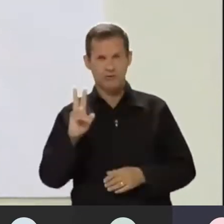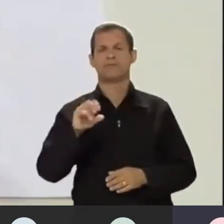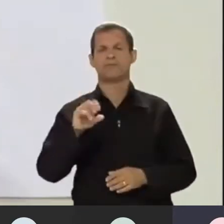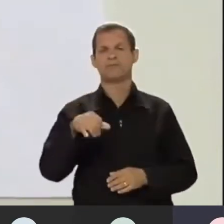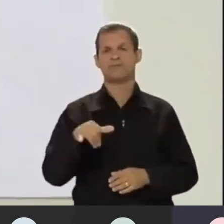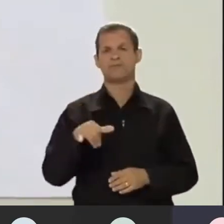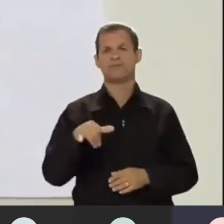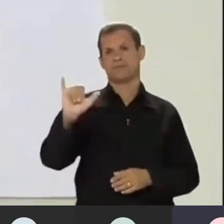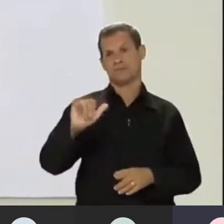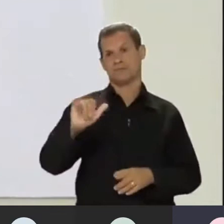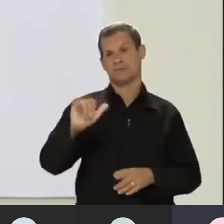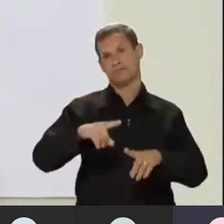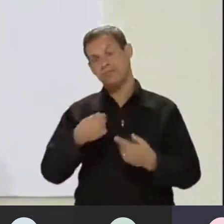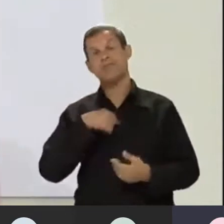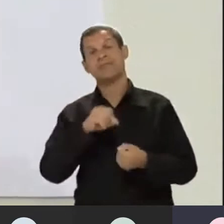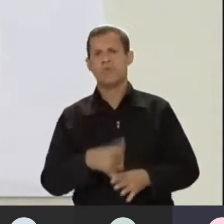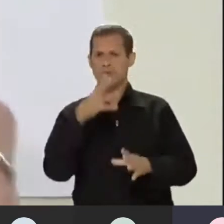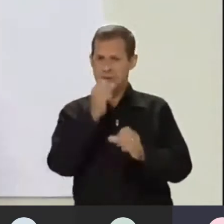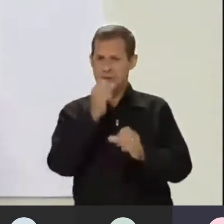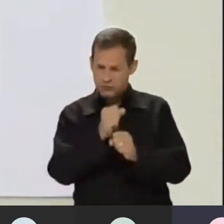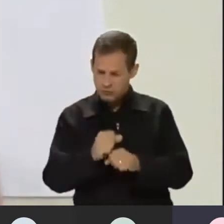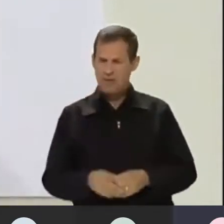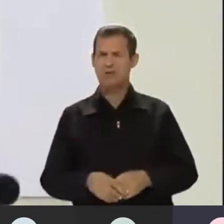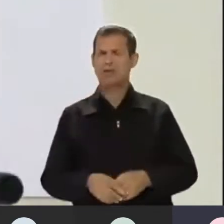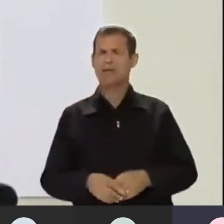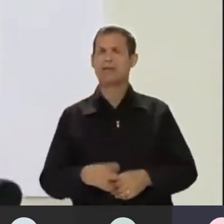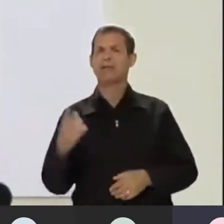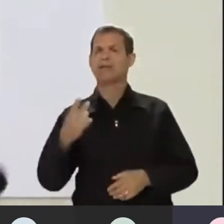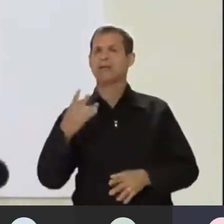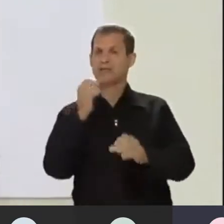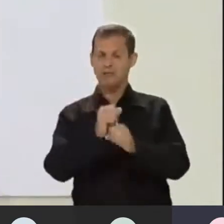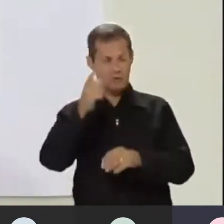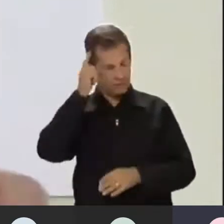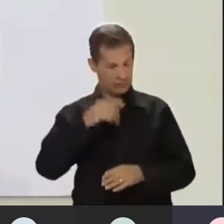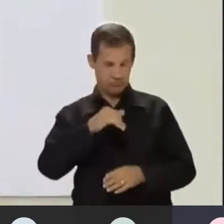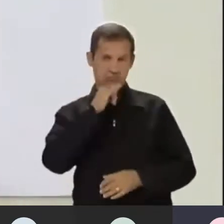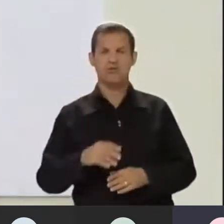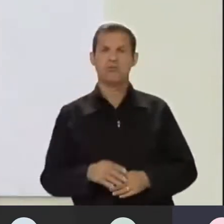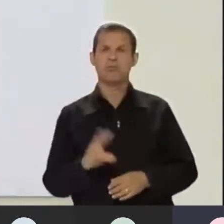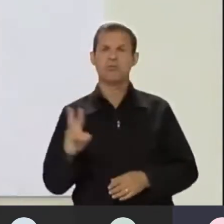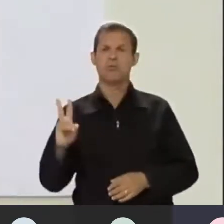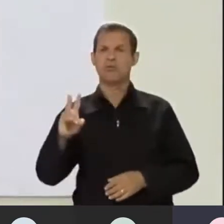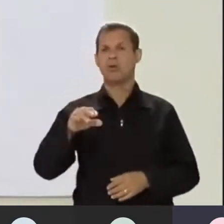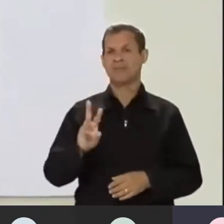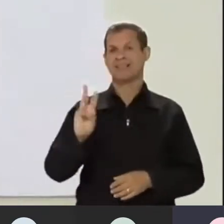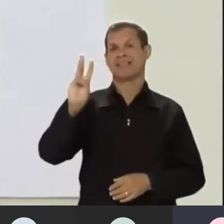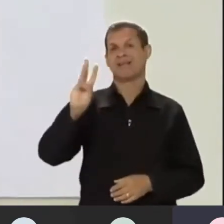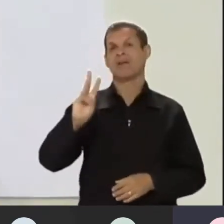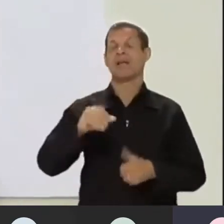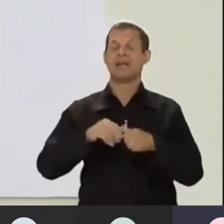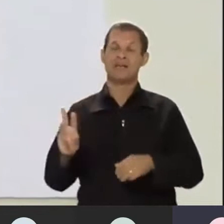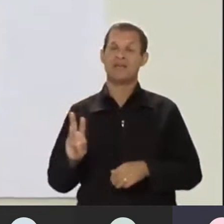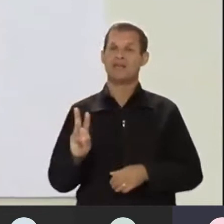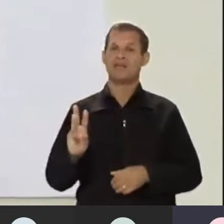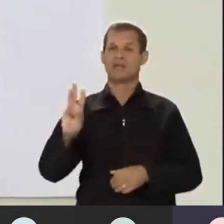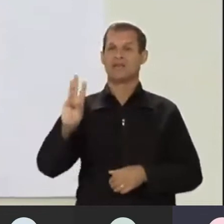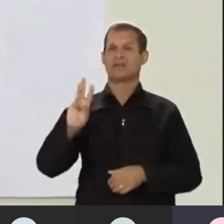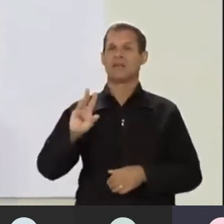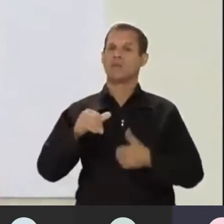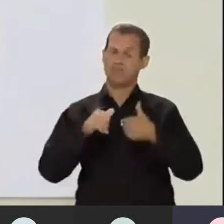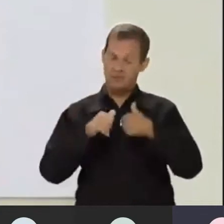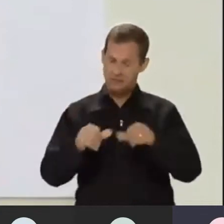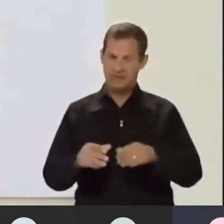valor Y. E aí eu fiz uma média dessas duas médias e obtive, por exemplo, o valor W. É esse valor